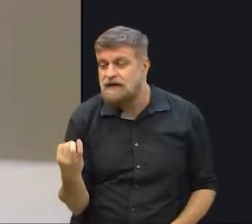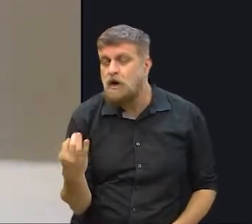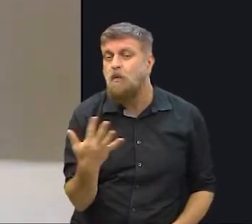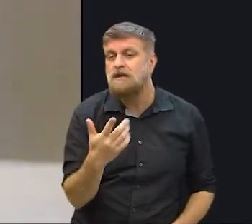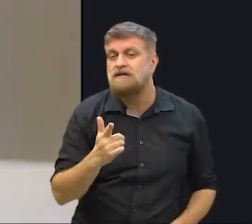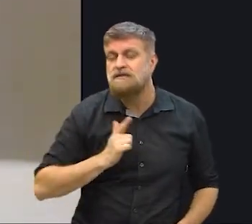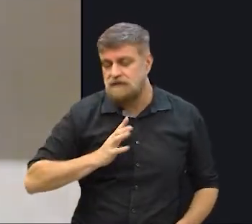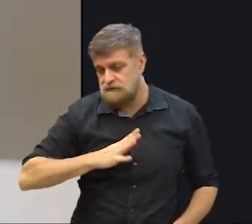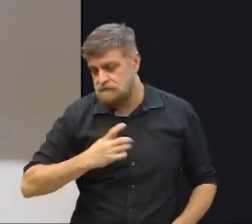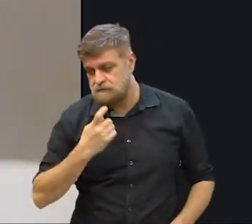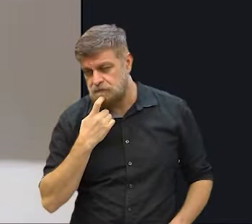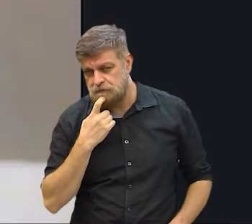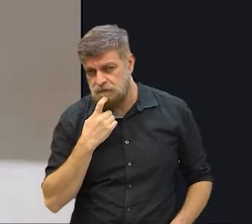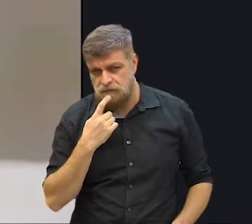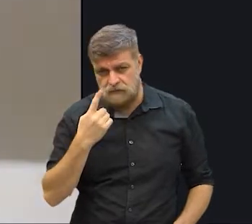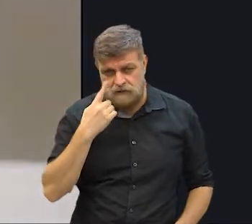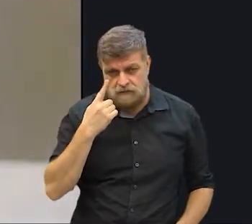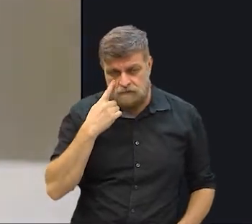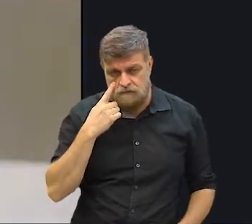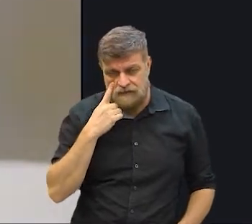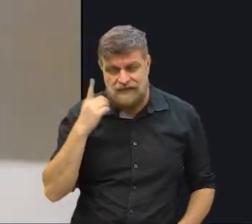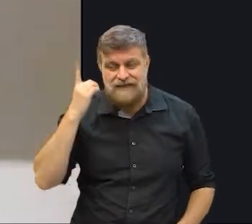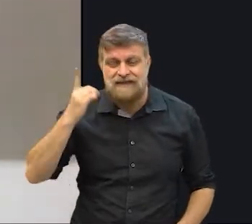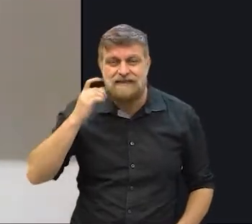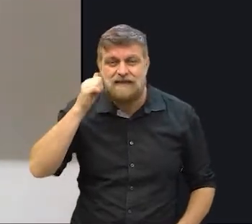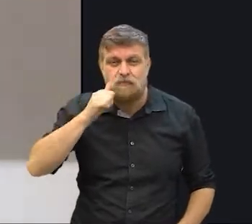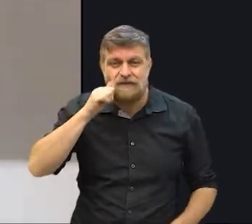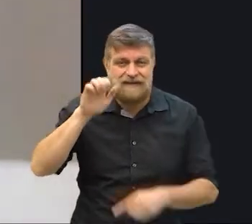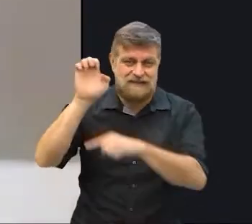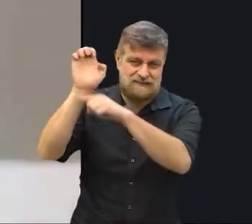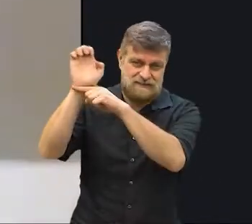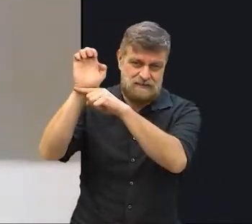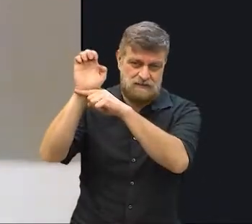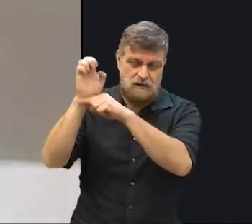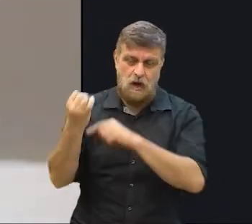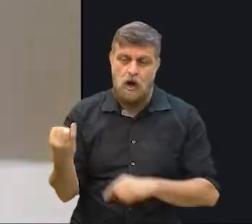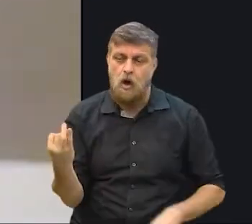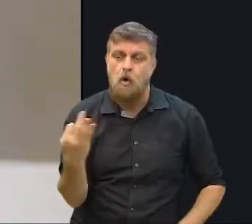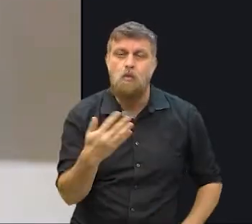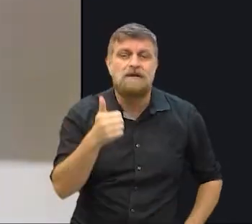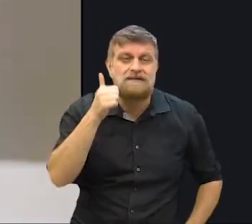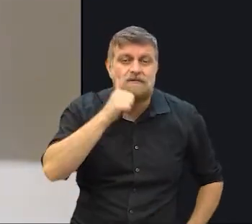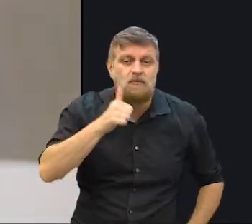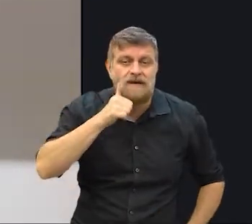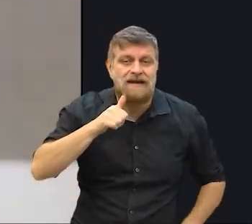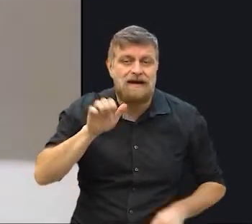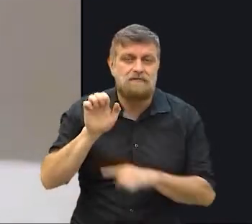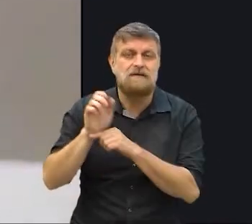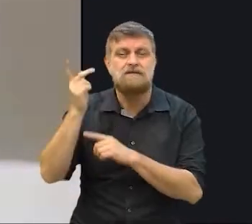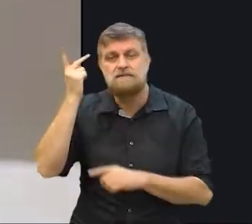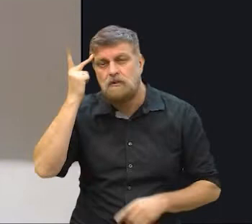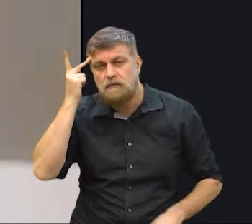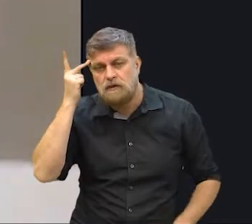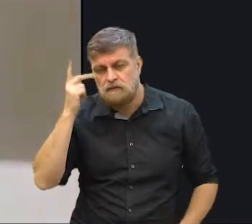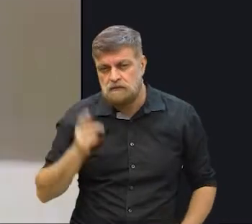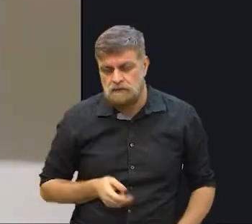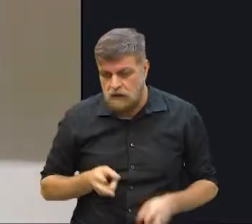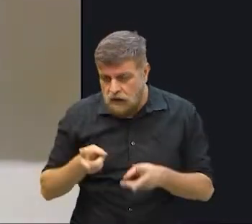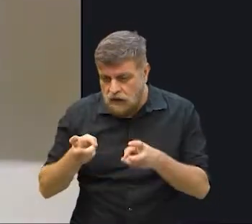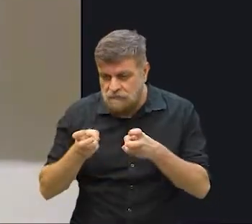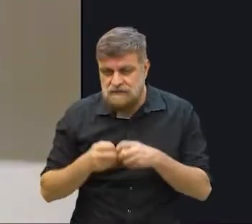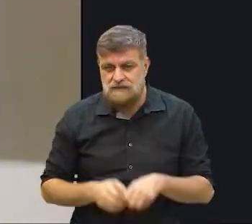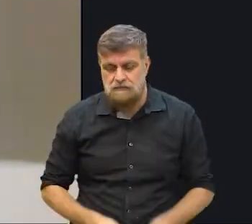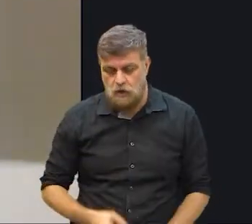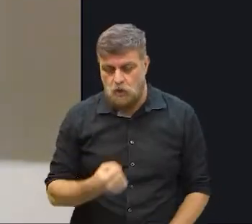vereadoras no município de Campinas, veja o número de deputadas estaduais no estado de São Paulo,